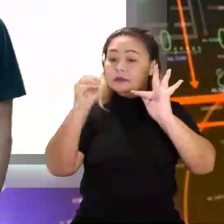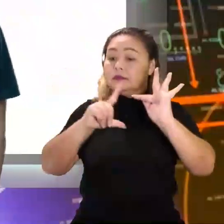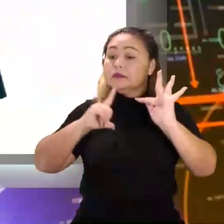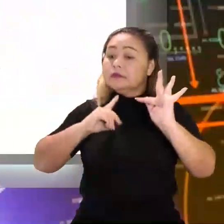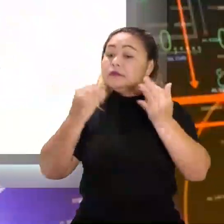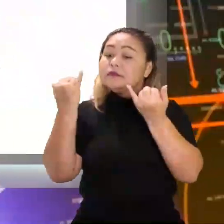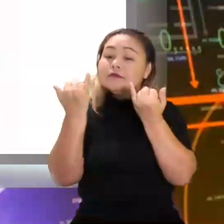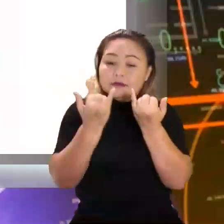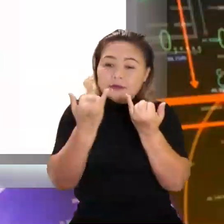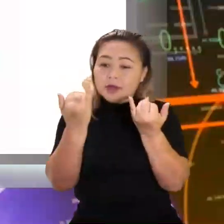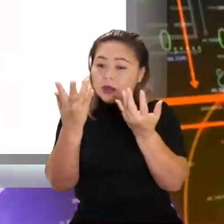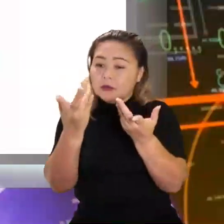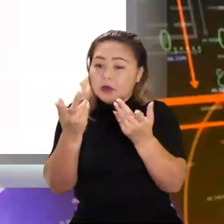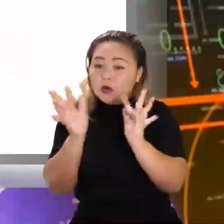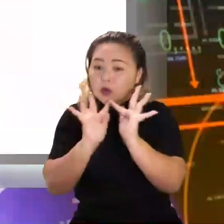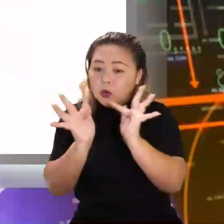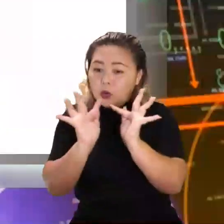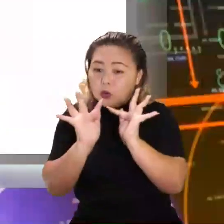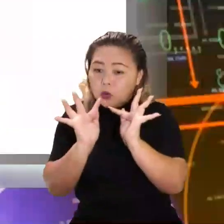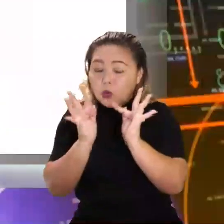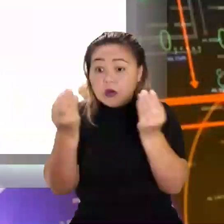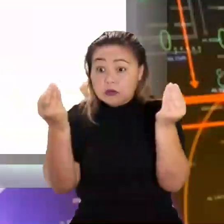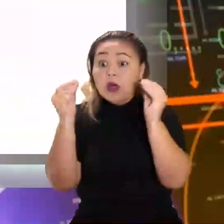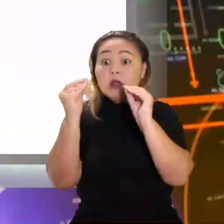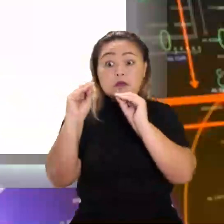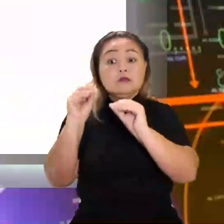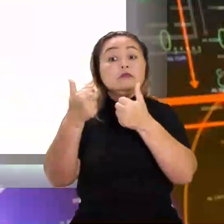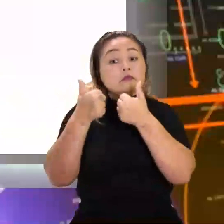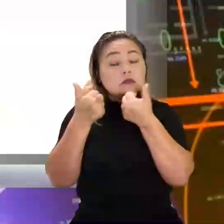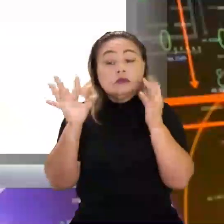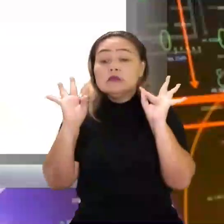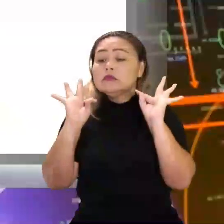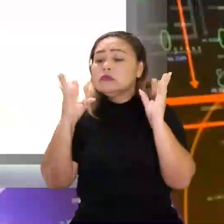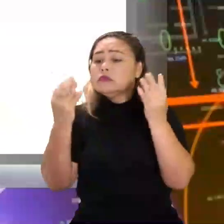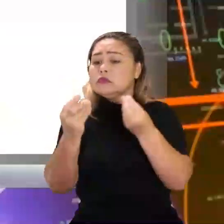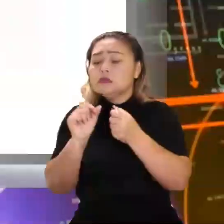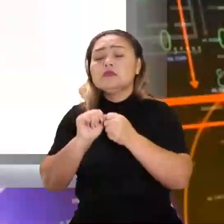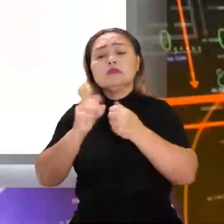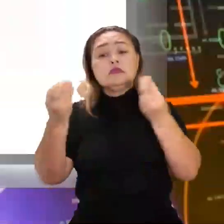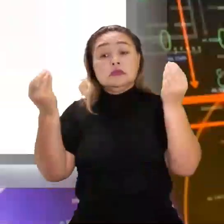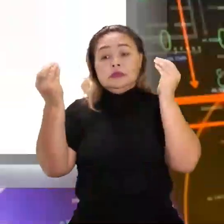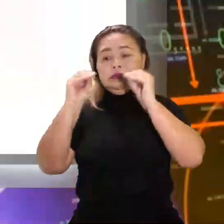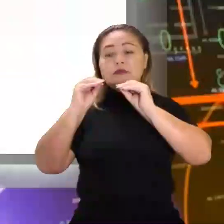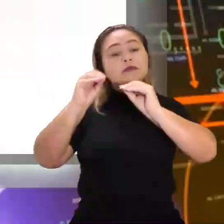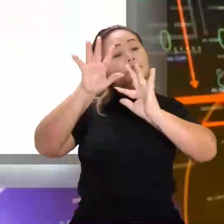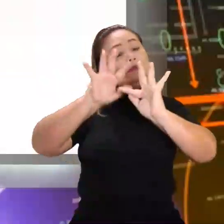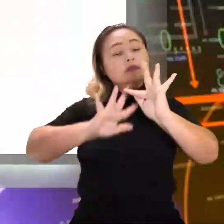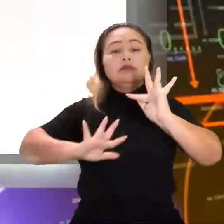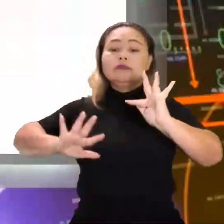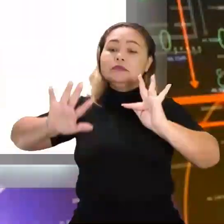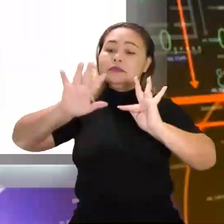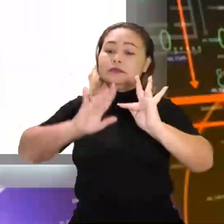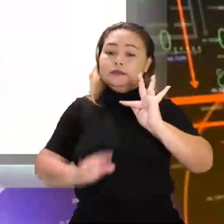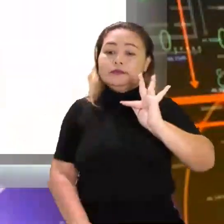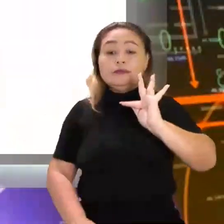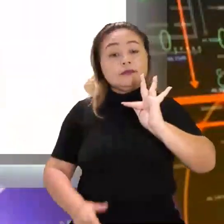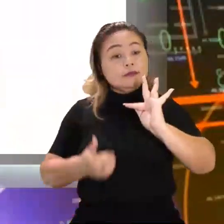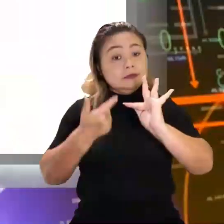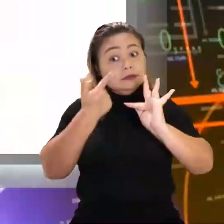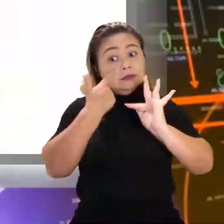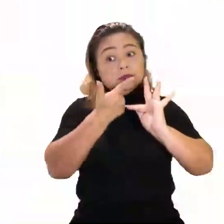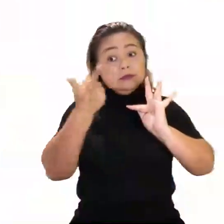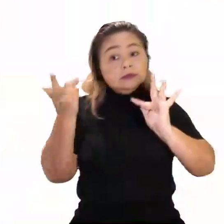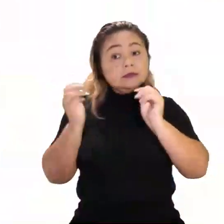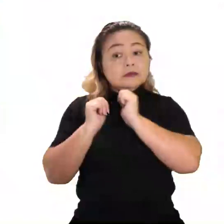boato, ele pode ser colocado de uma maneira gráfica? Pode. Tudo que é situação, a gente pode representar graficamente, tá? Então, olha